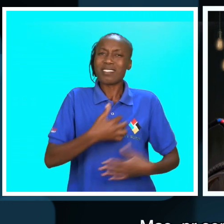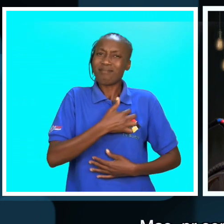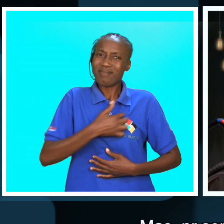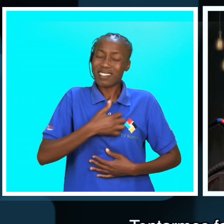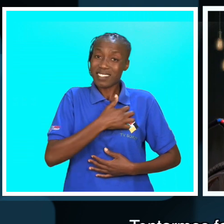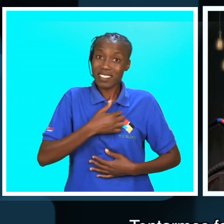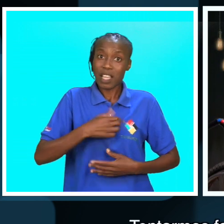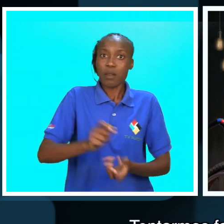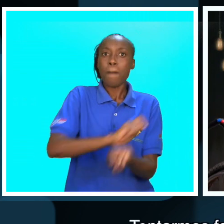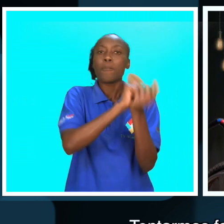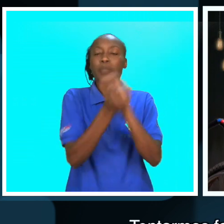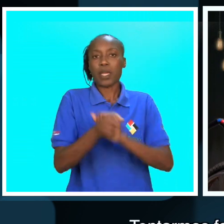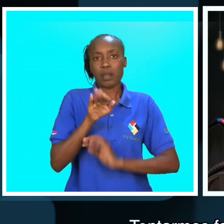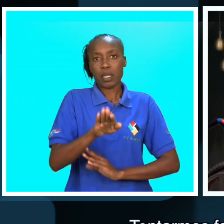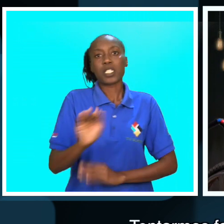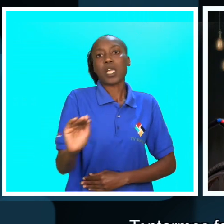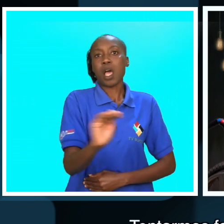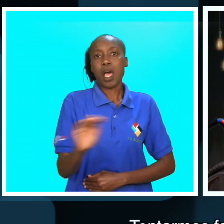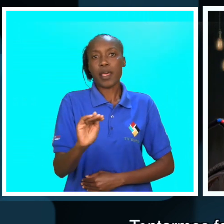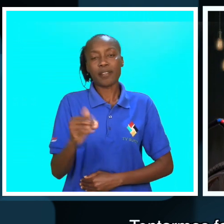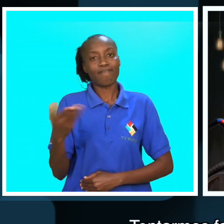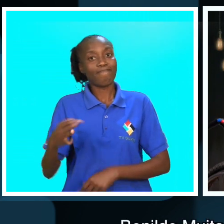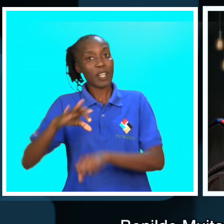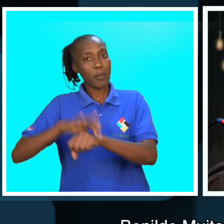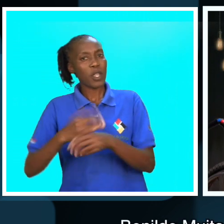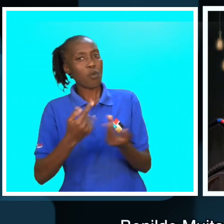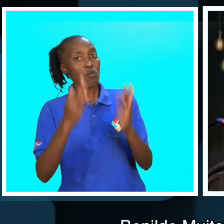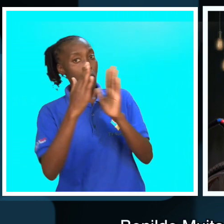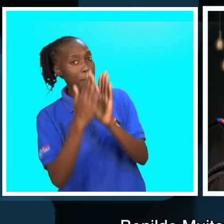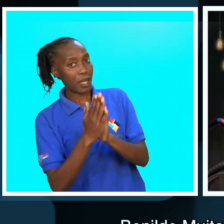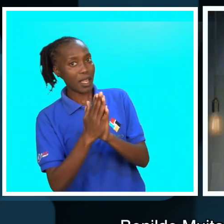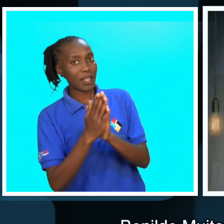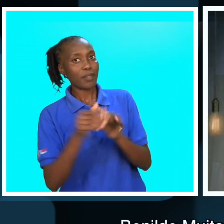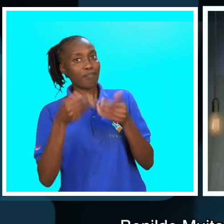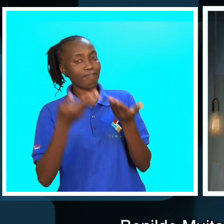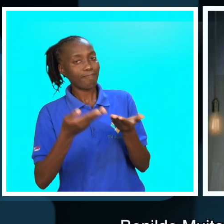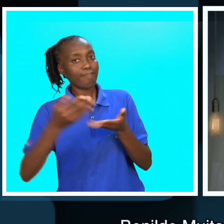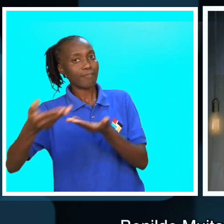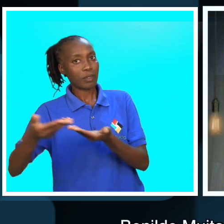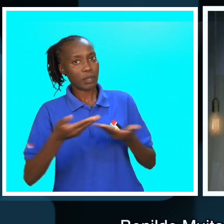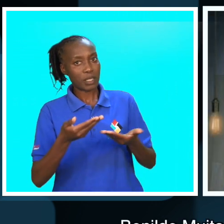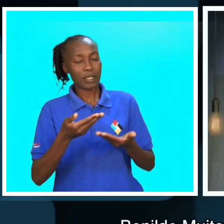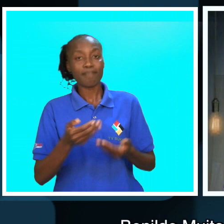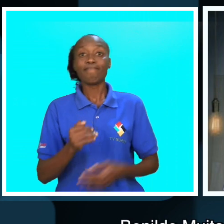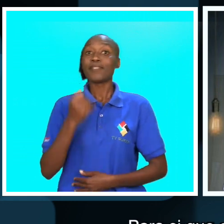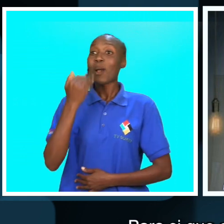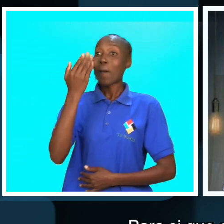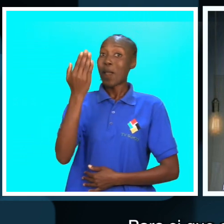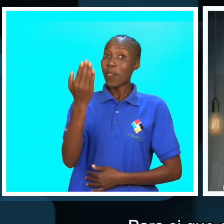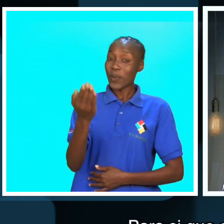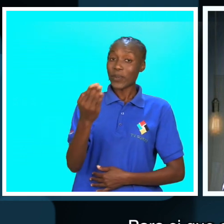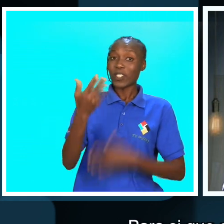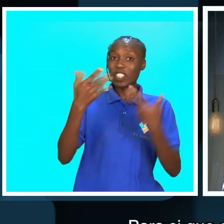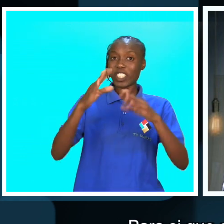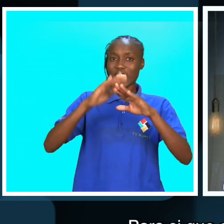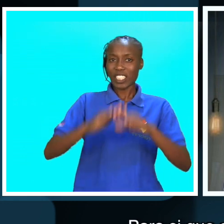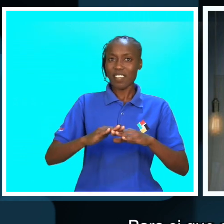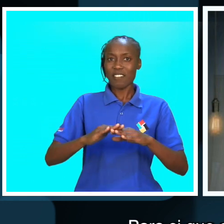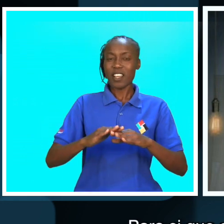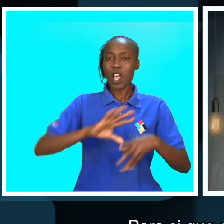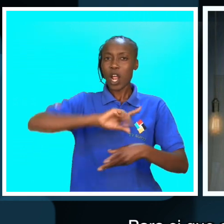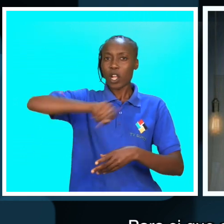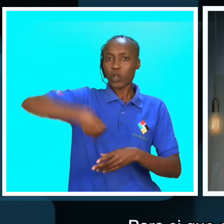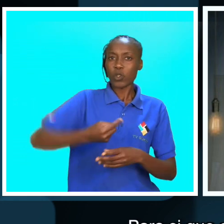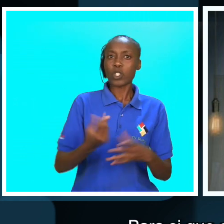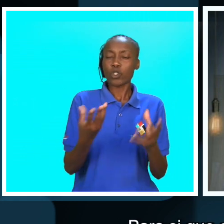juntarmos para juntos tentarmos fazer a diferença nessa área. Benilde, muito obrigado pela sua presença. Para si, que